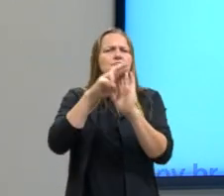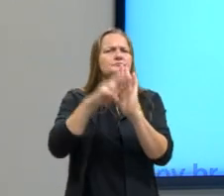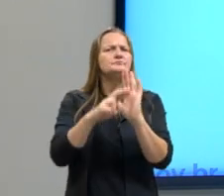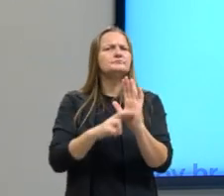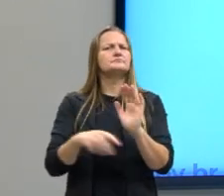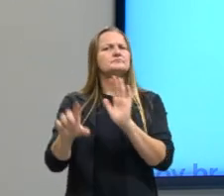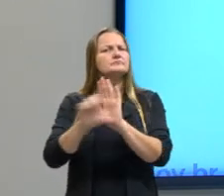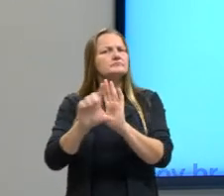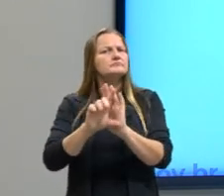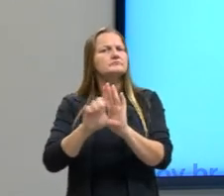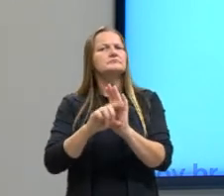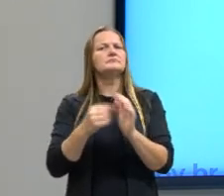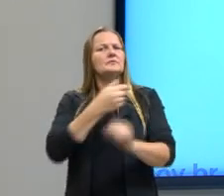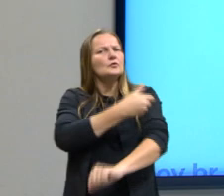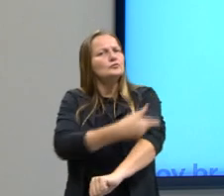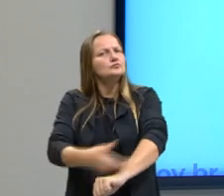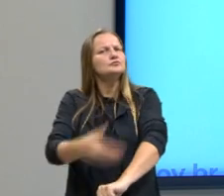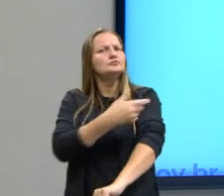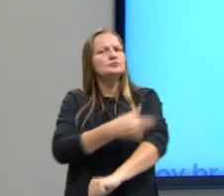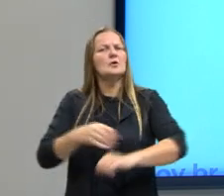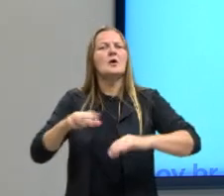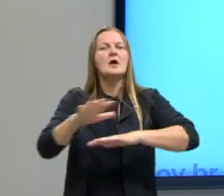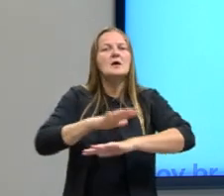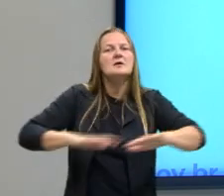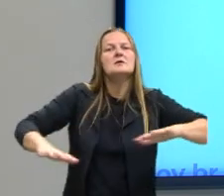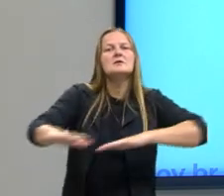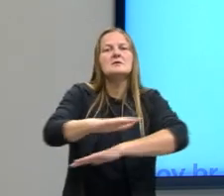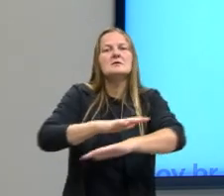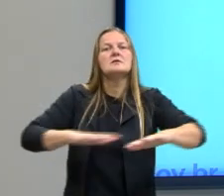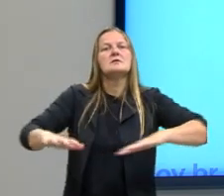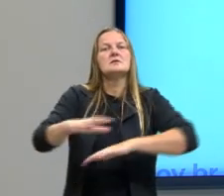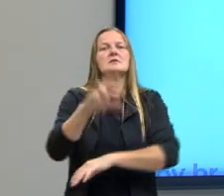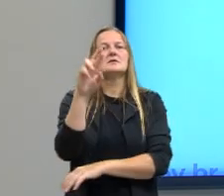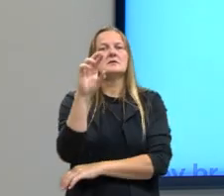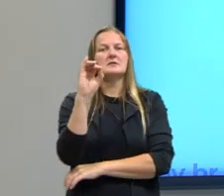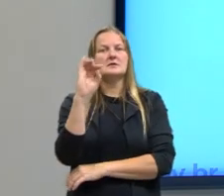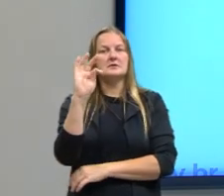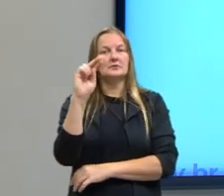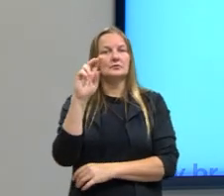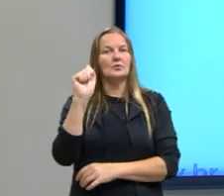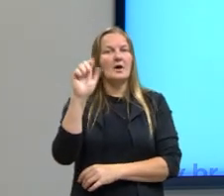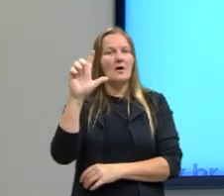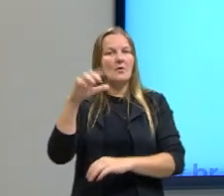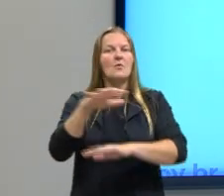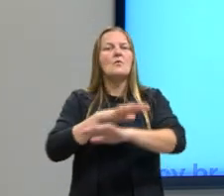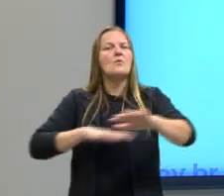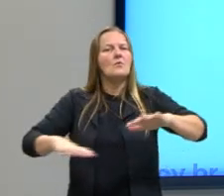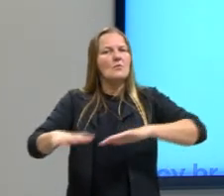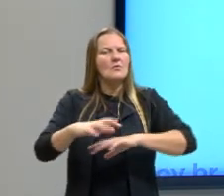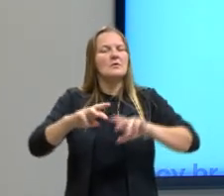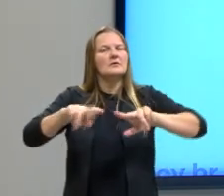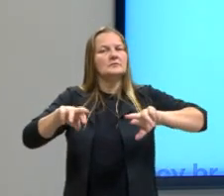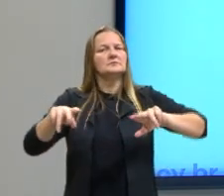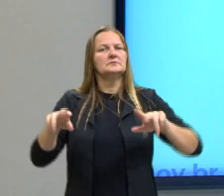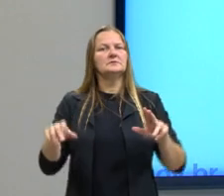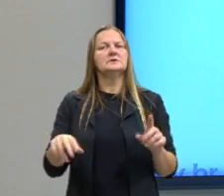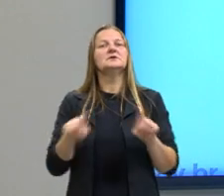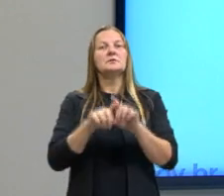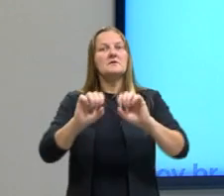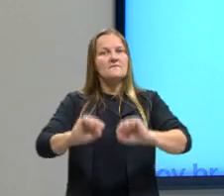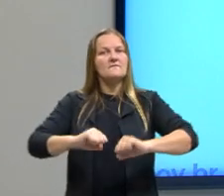regras leis costumes rituais que essa esterilidades fatos sociais também ele tem